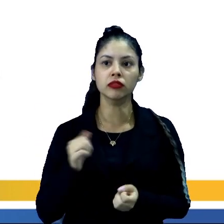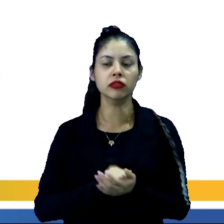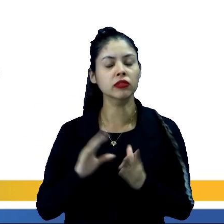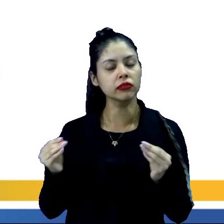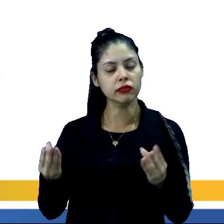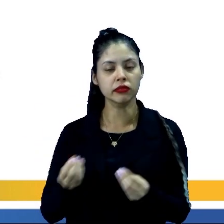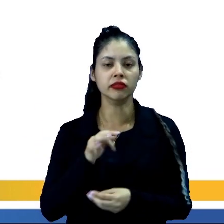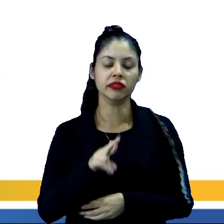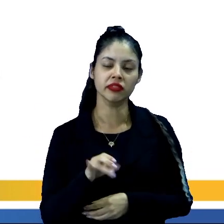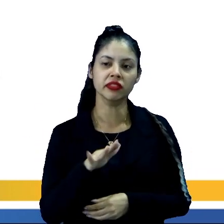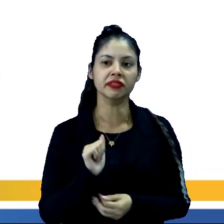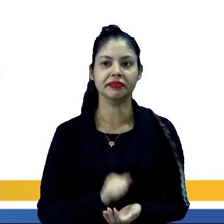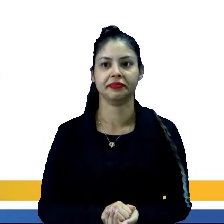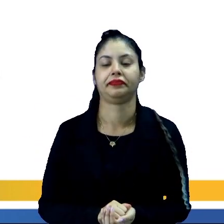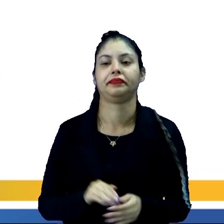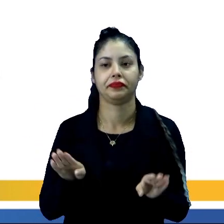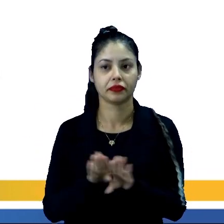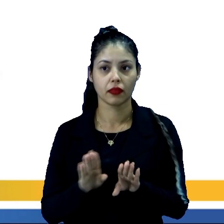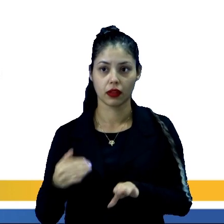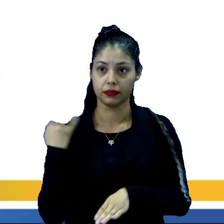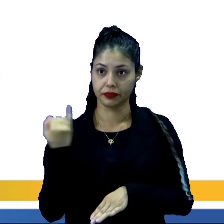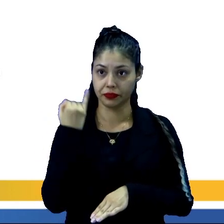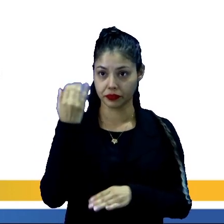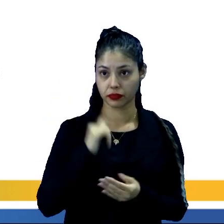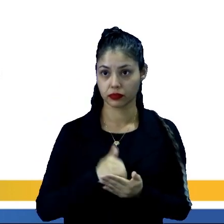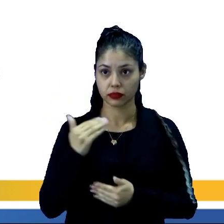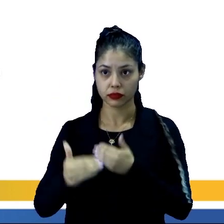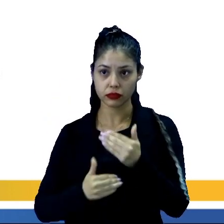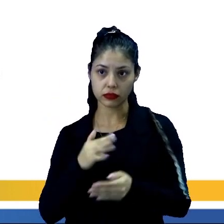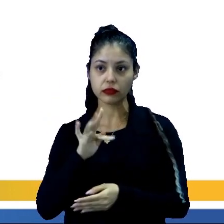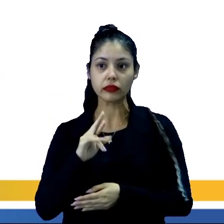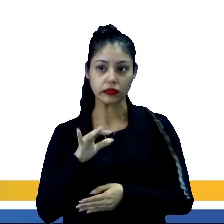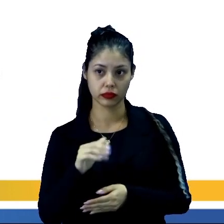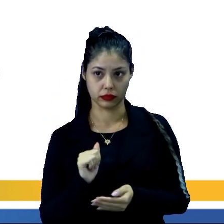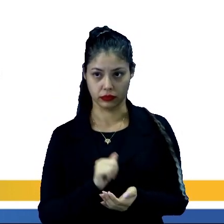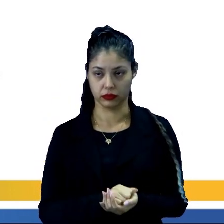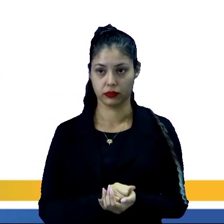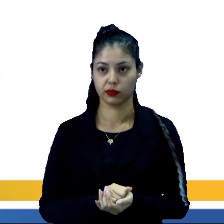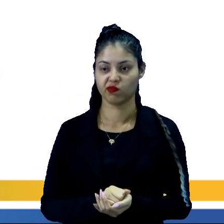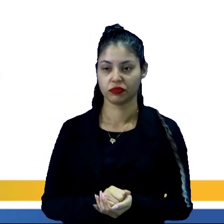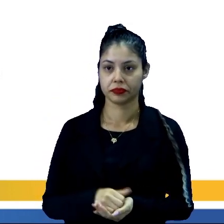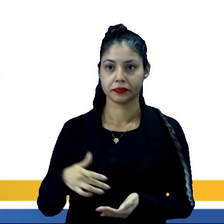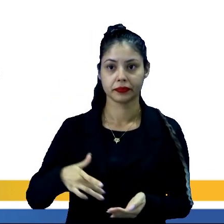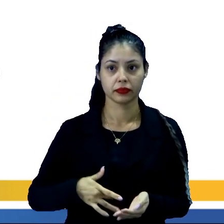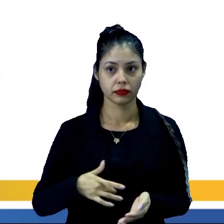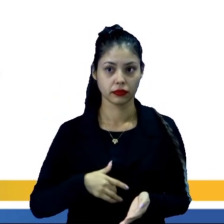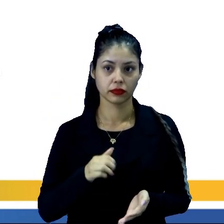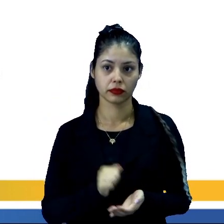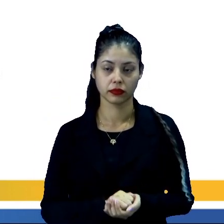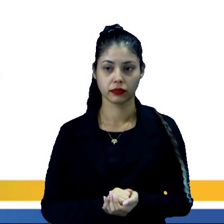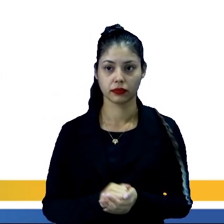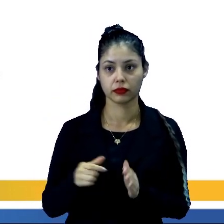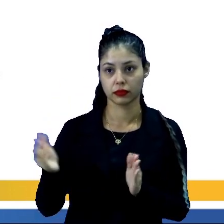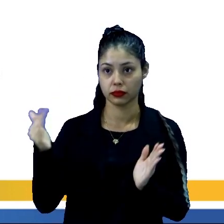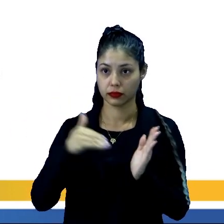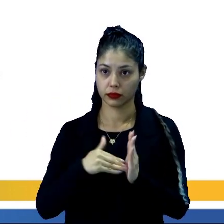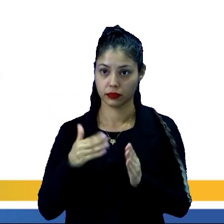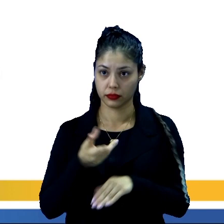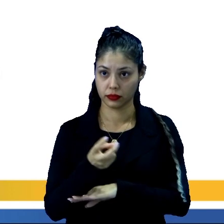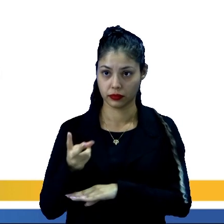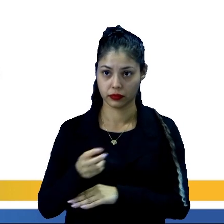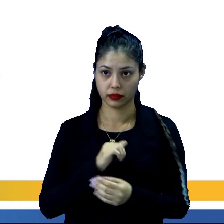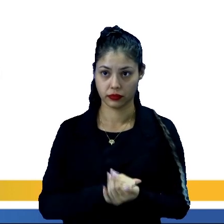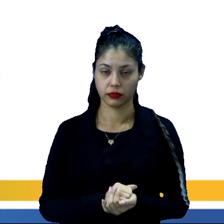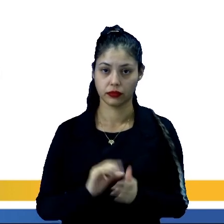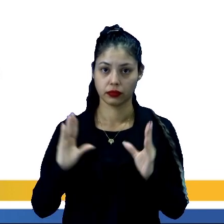e outras substâncias orgânicas. Ela é essencial, né, nos processos fisiológicos, desde a digestão